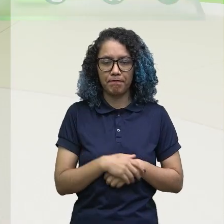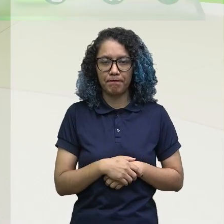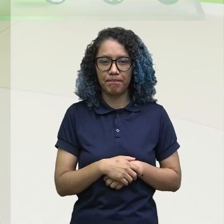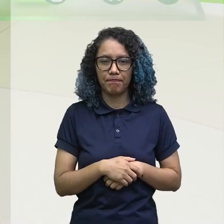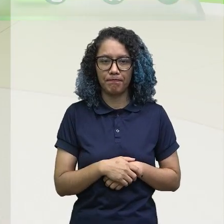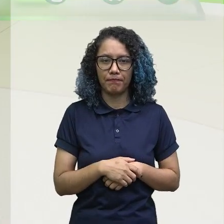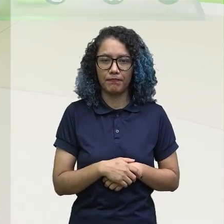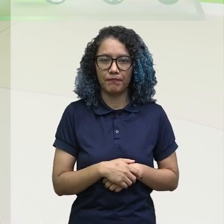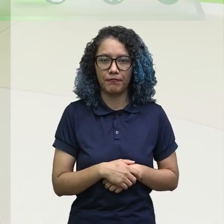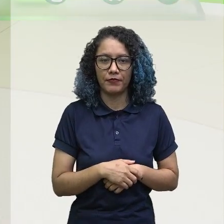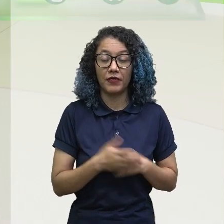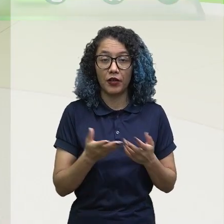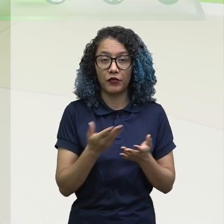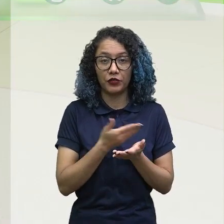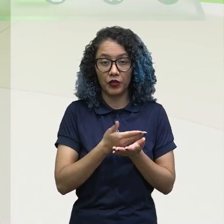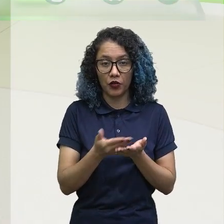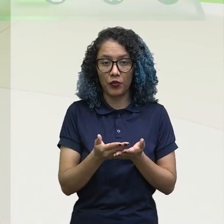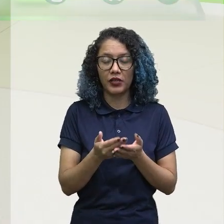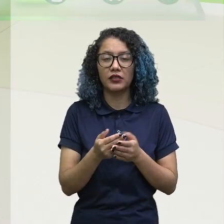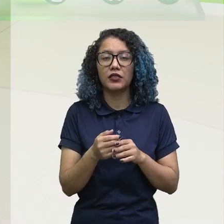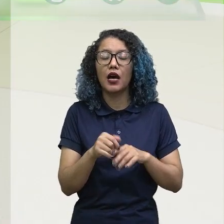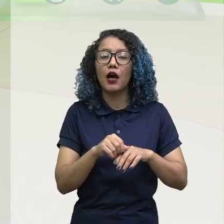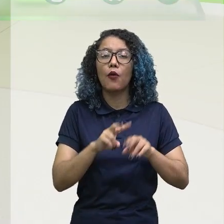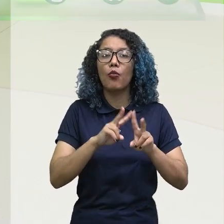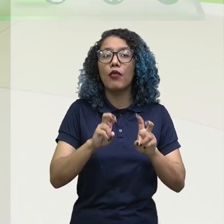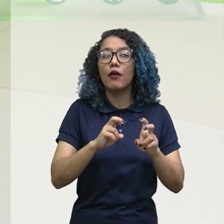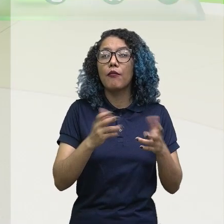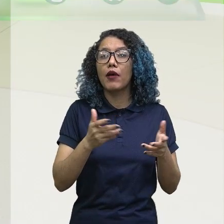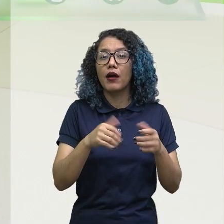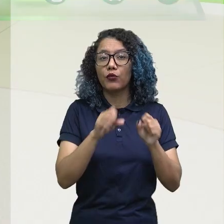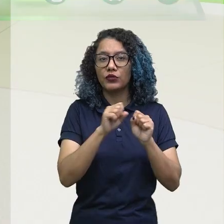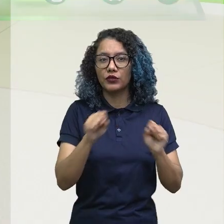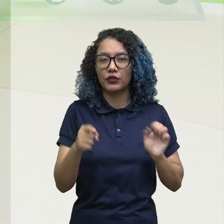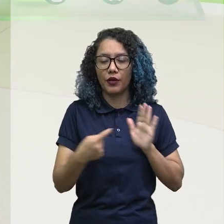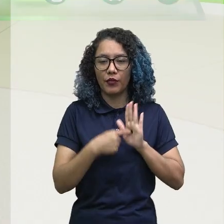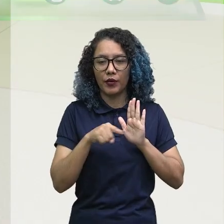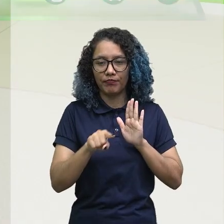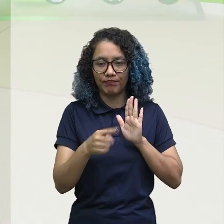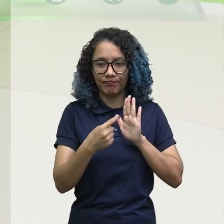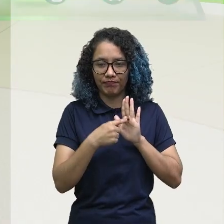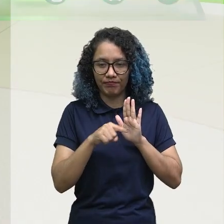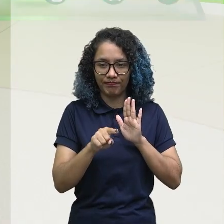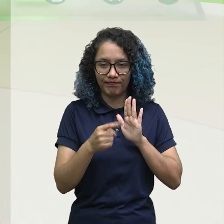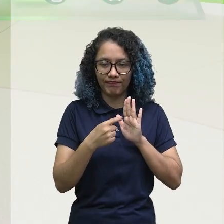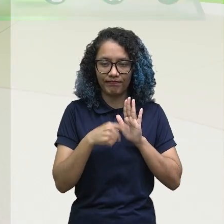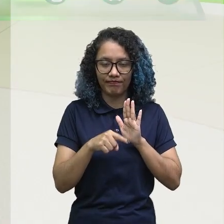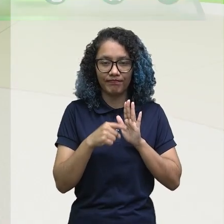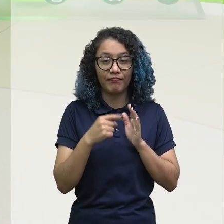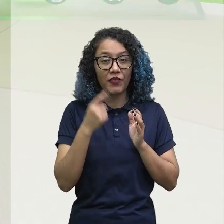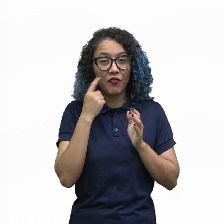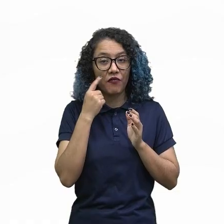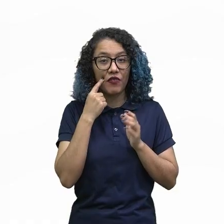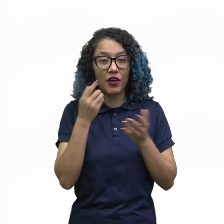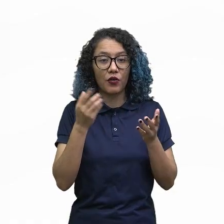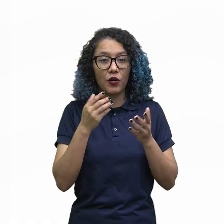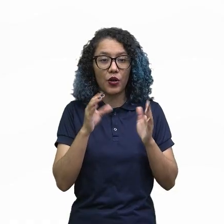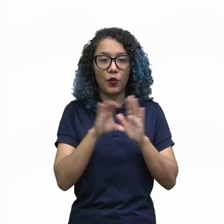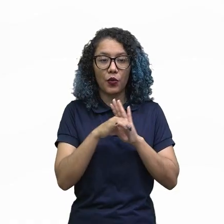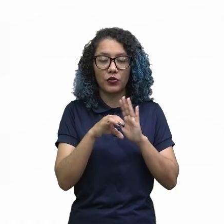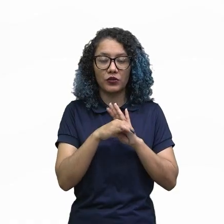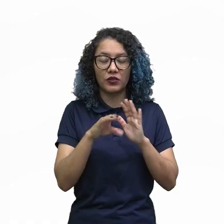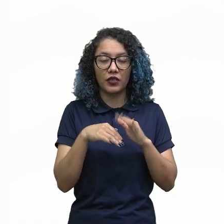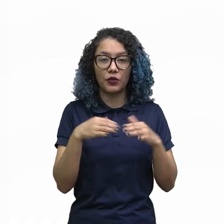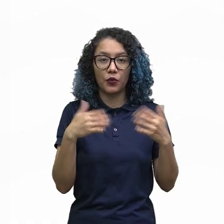né? E a gente inicia relembrando sobre o sistema imunológico, né? A gente vai observar aí o conceito do sistema